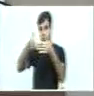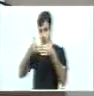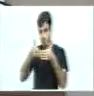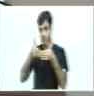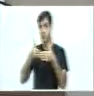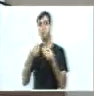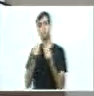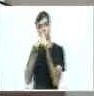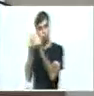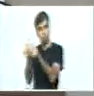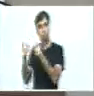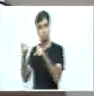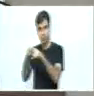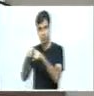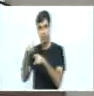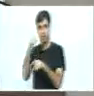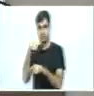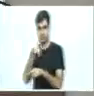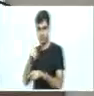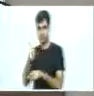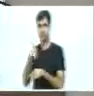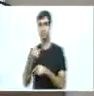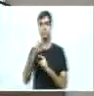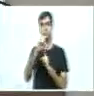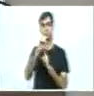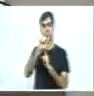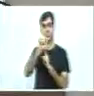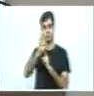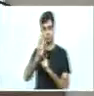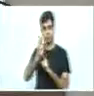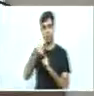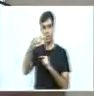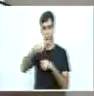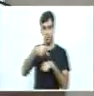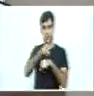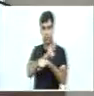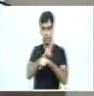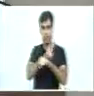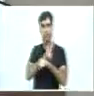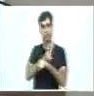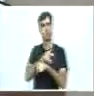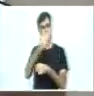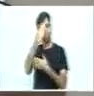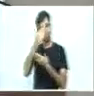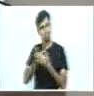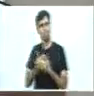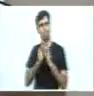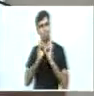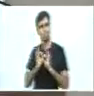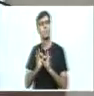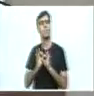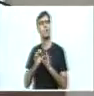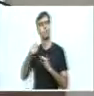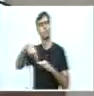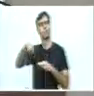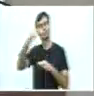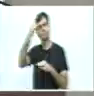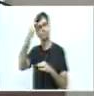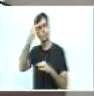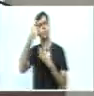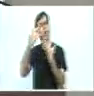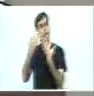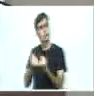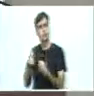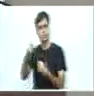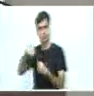mãos da senhora também. A OAB de Viçosa, confiante na recepção desse plenário a essa